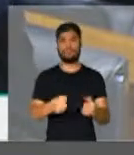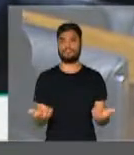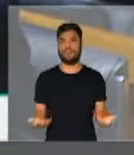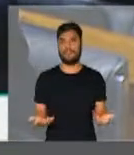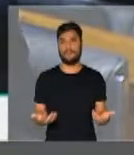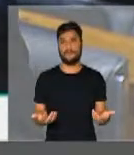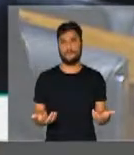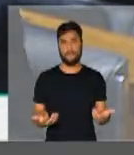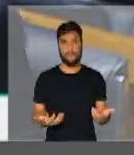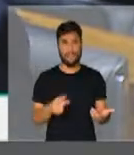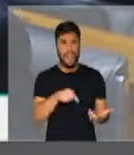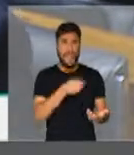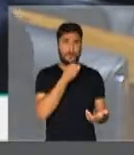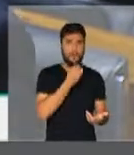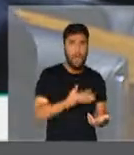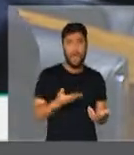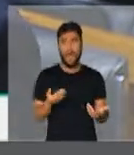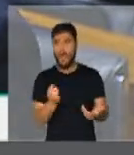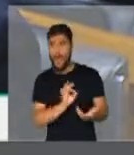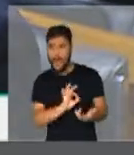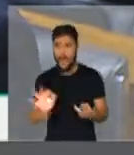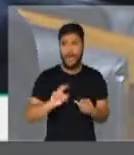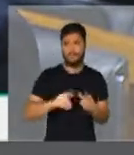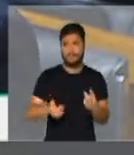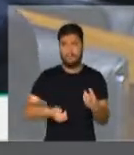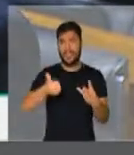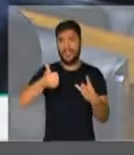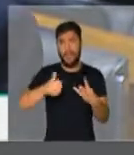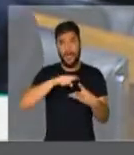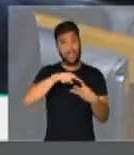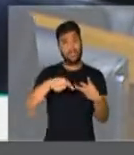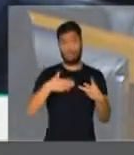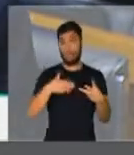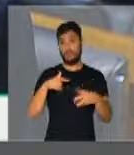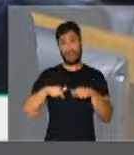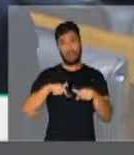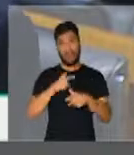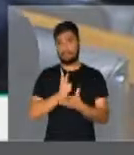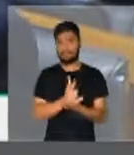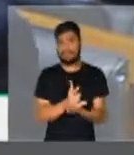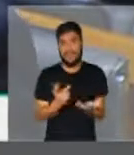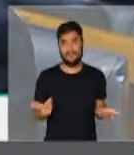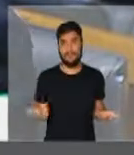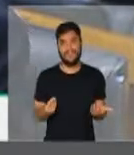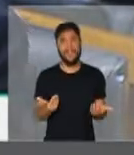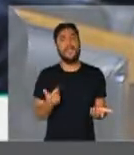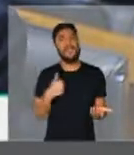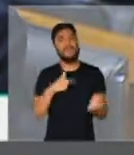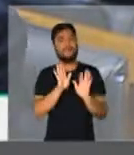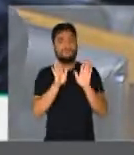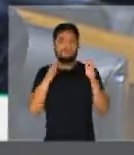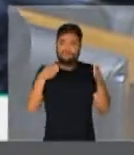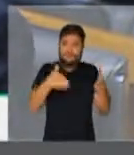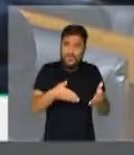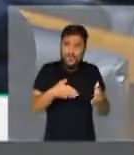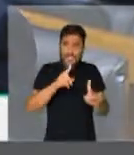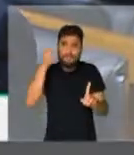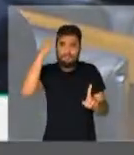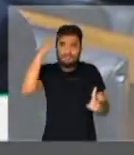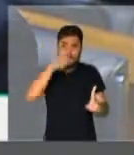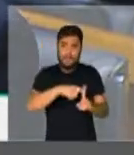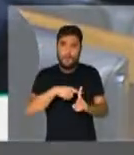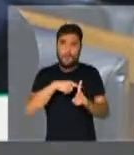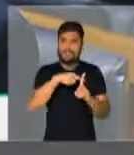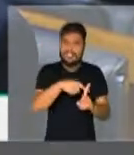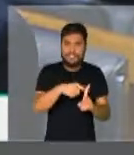Esse conceito de bom, de ótimo e de melhor sempre esteve presente em minha vida. E sempre pensando positivamente